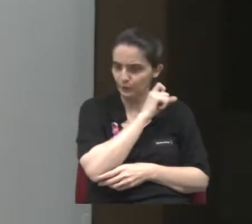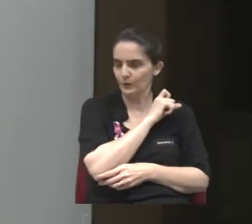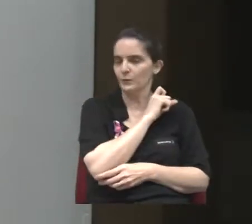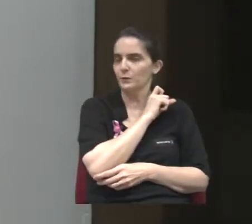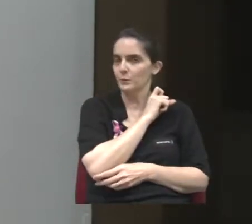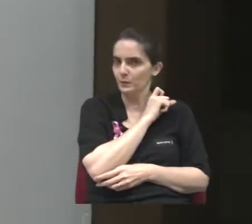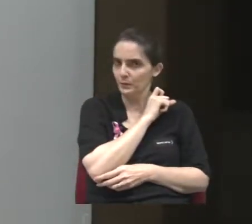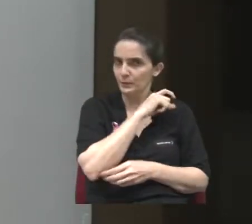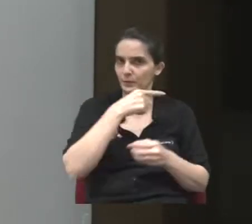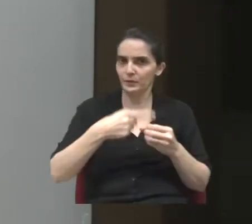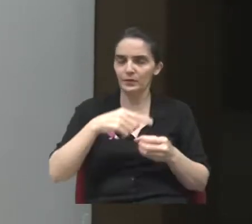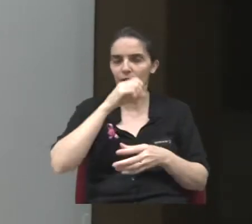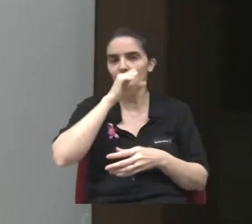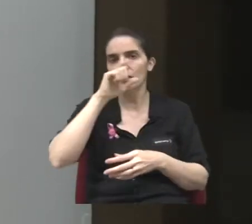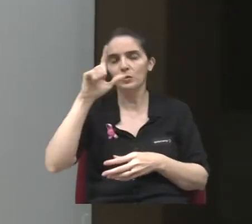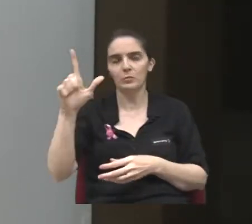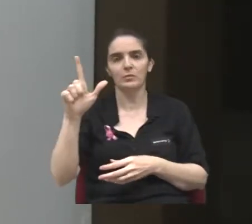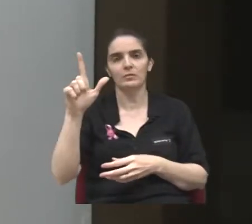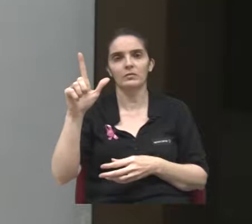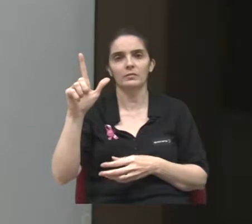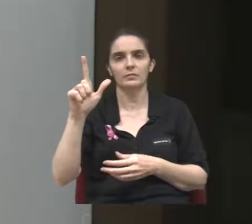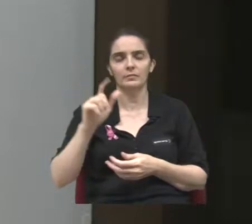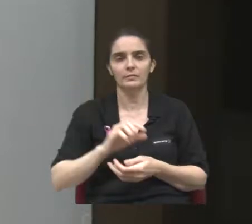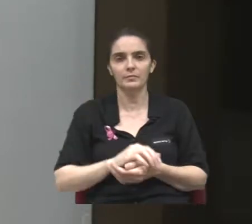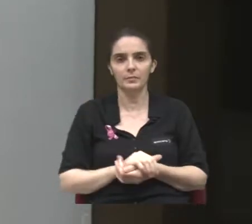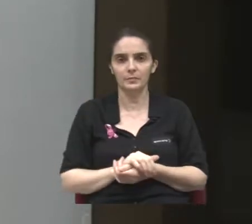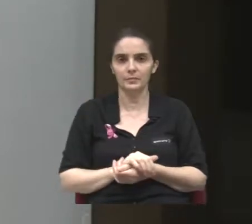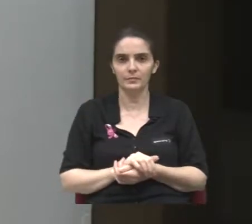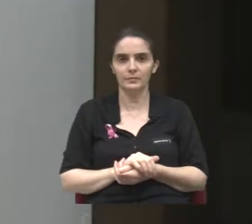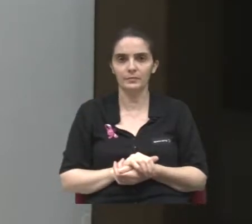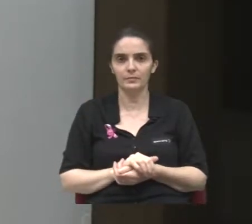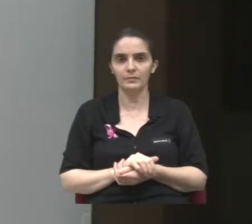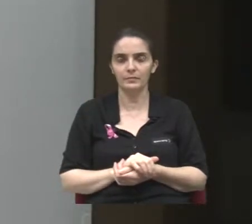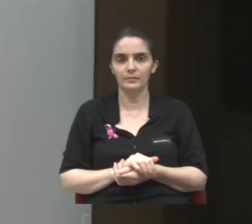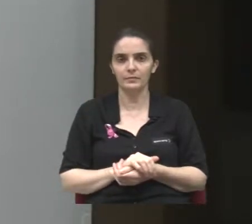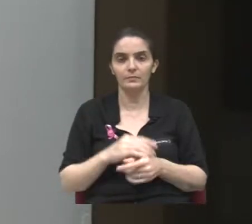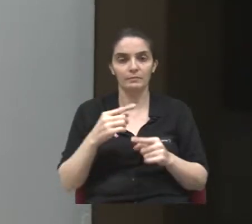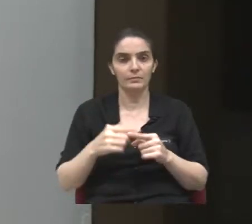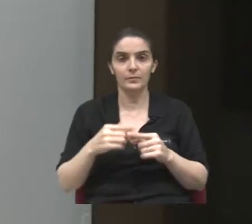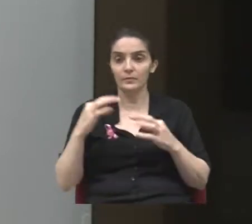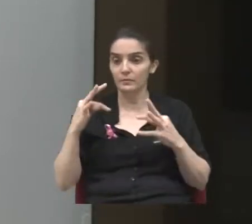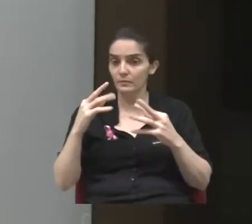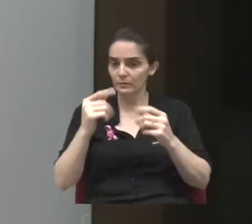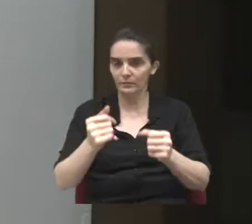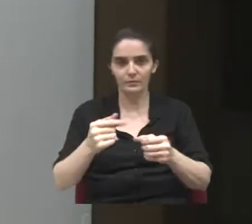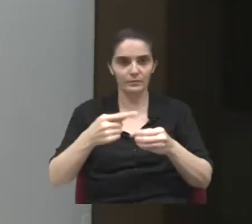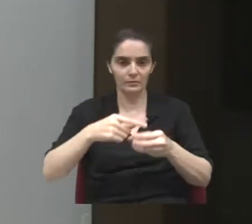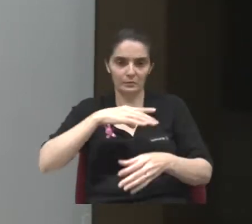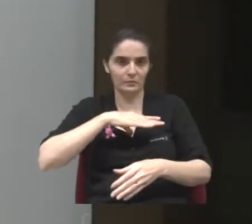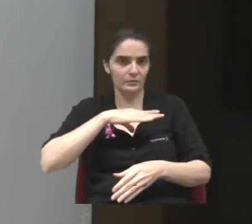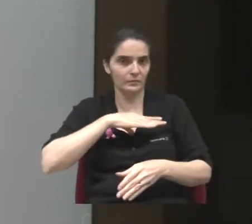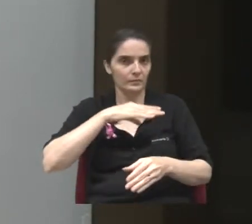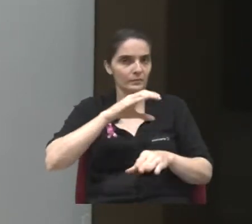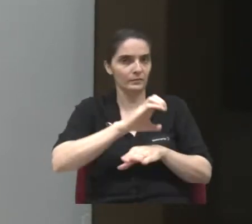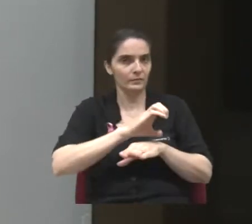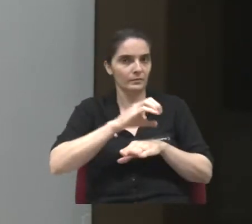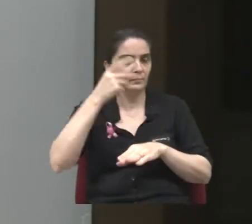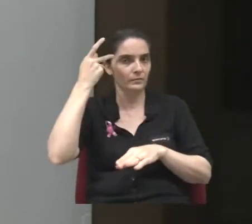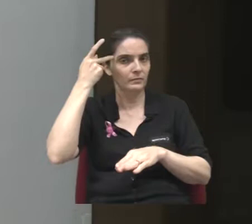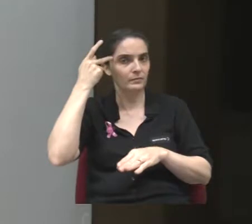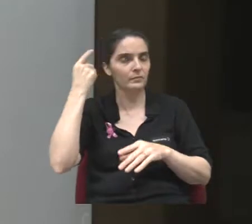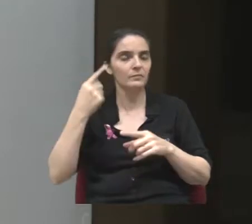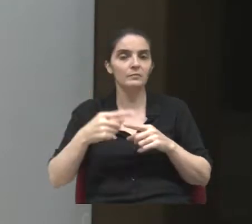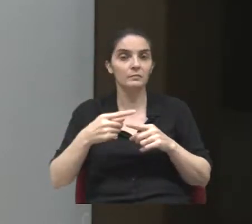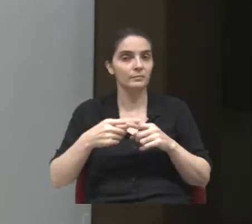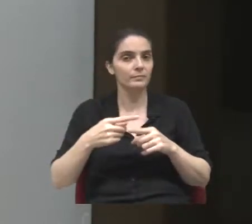Limeira. Acho que para o município do estado de São Paulo todo, visto que foi o estado que não vai ser,